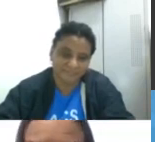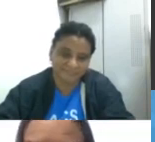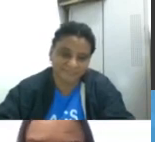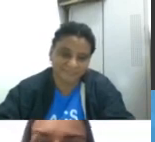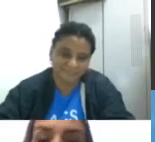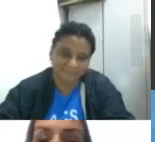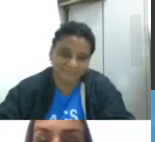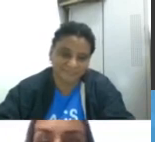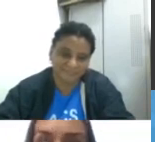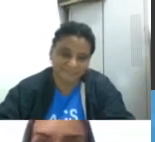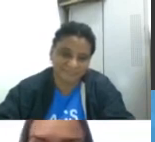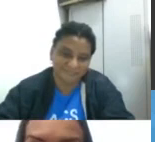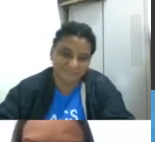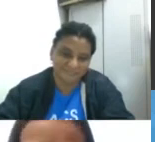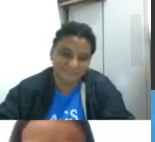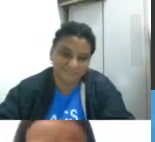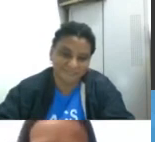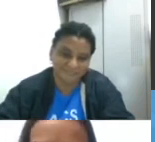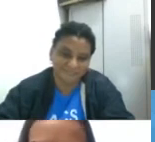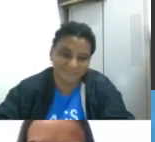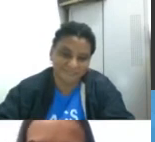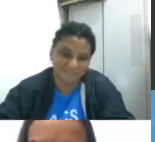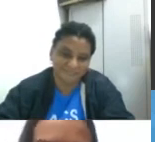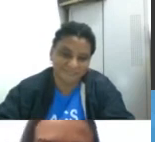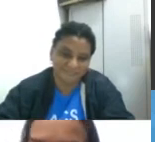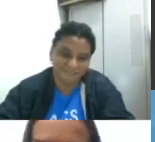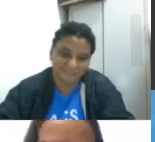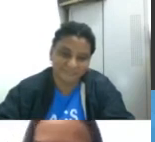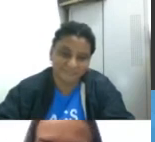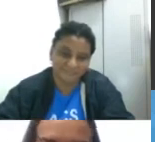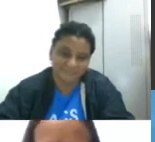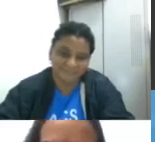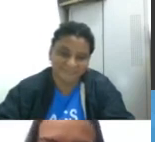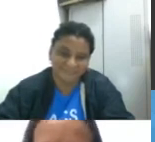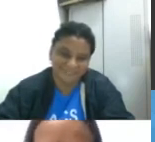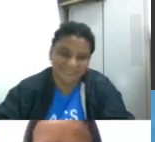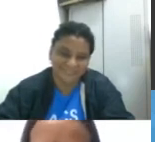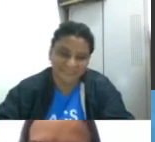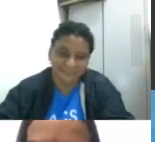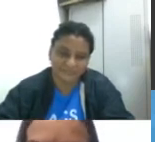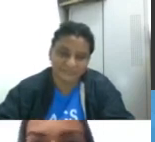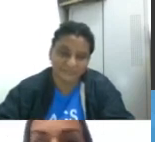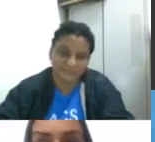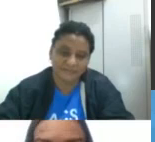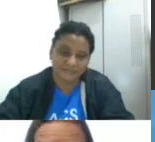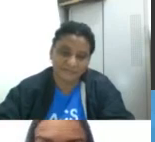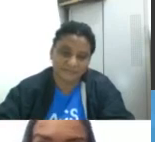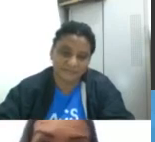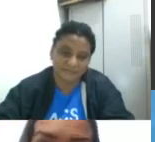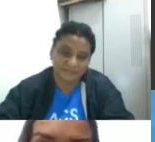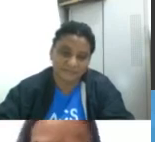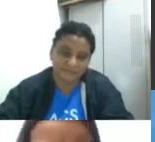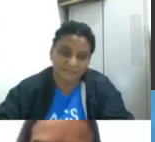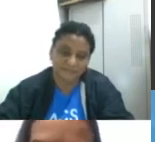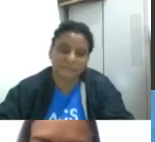que se apresenta na tuberculose é exatamente o que Verônica está sempre citando aqui está sempre colocando a experiência dela que são